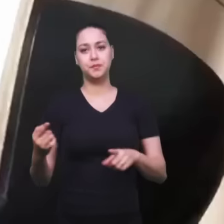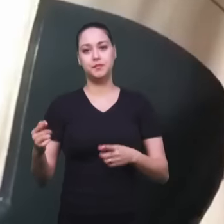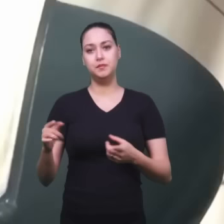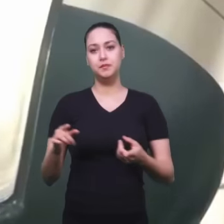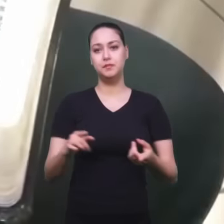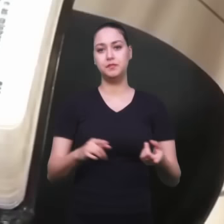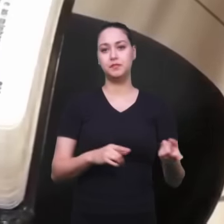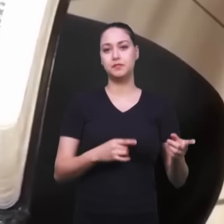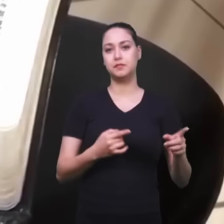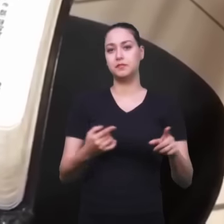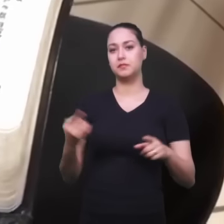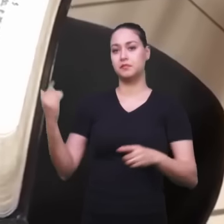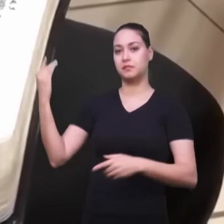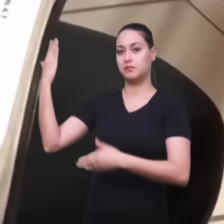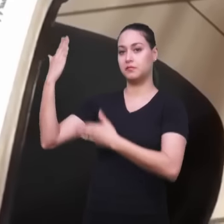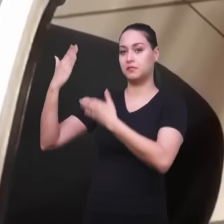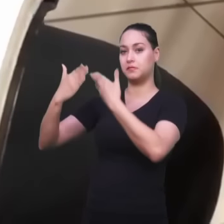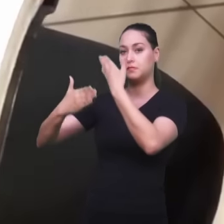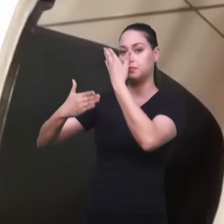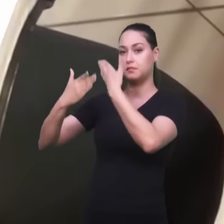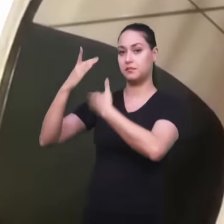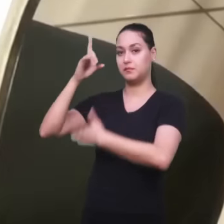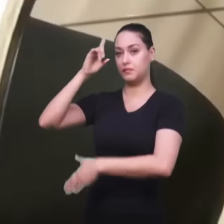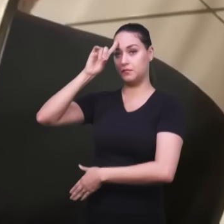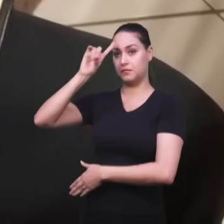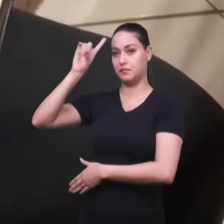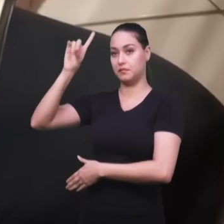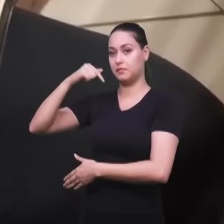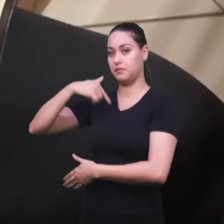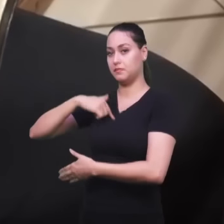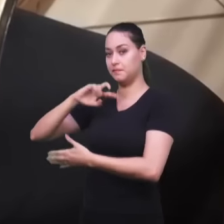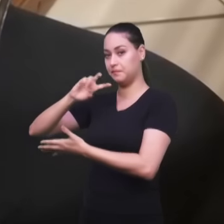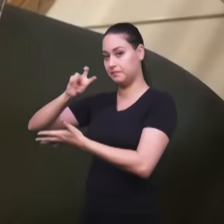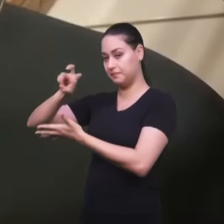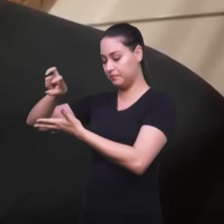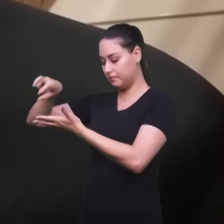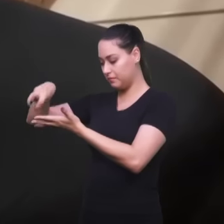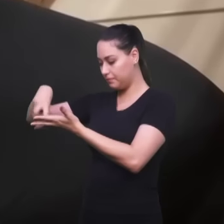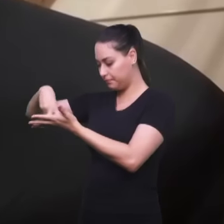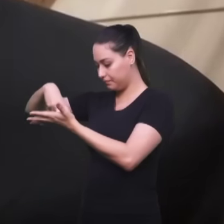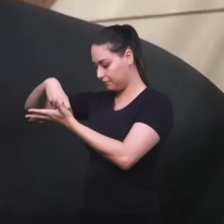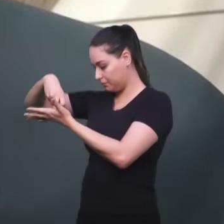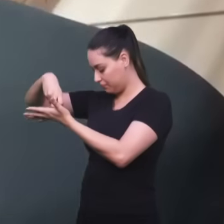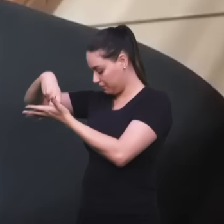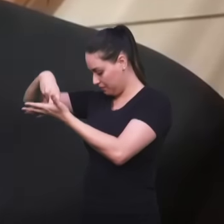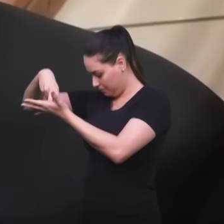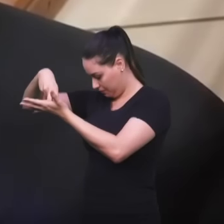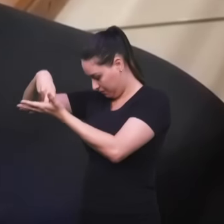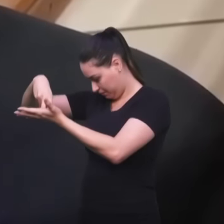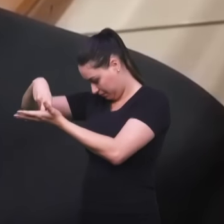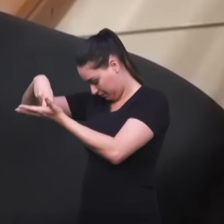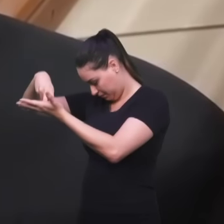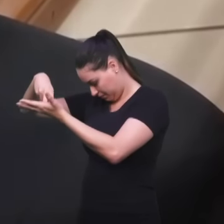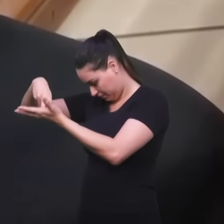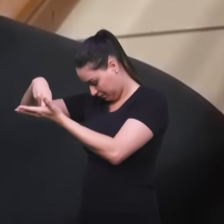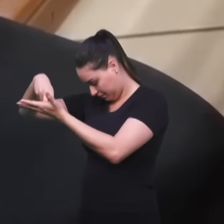Já te dei a cruz da minha esposa